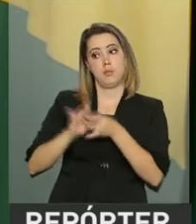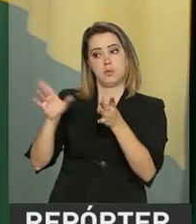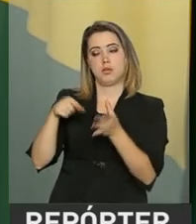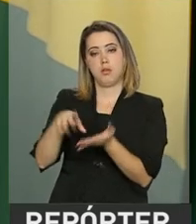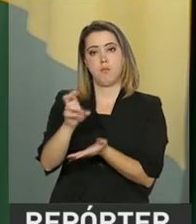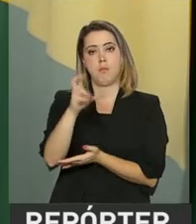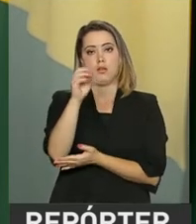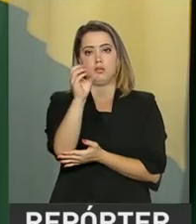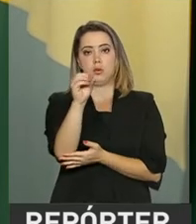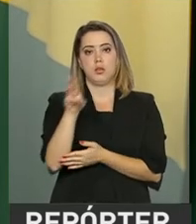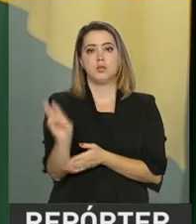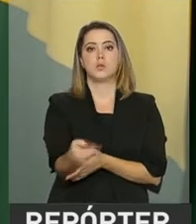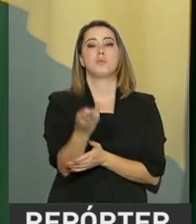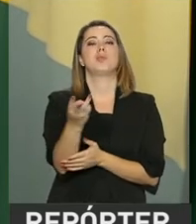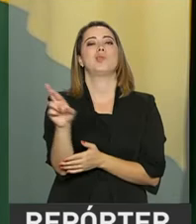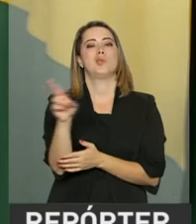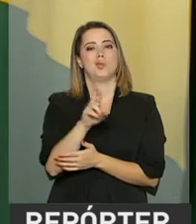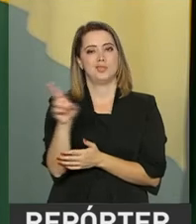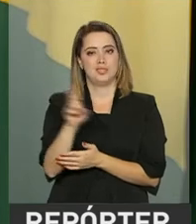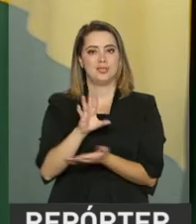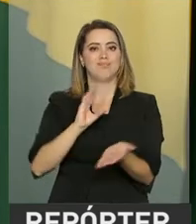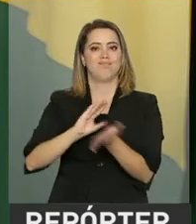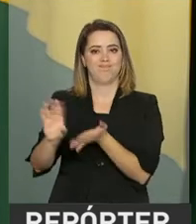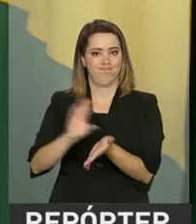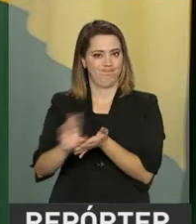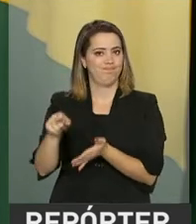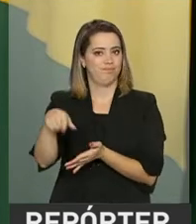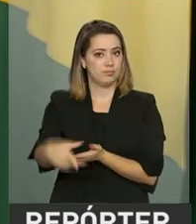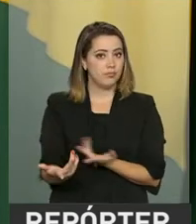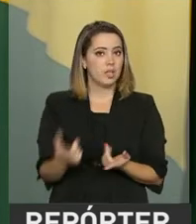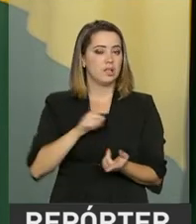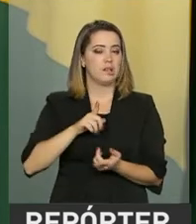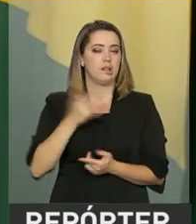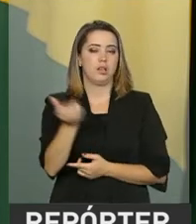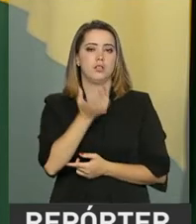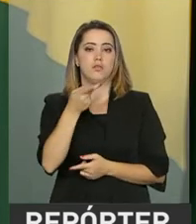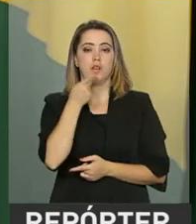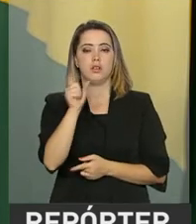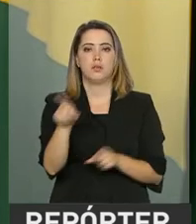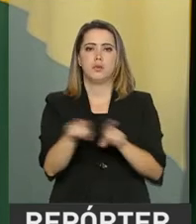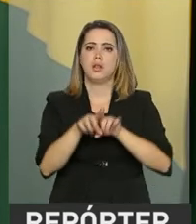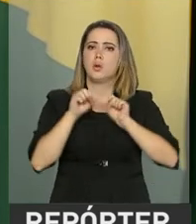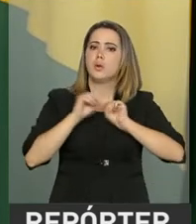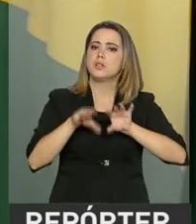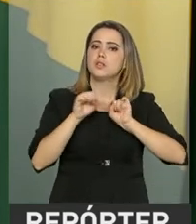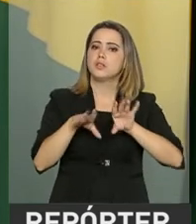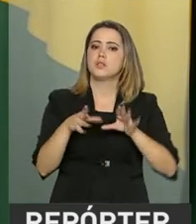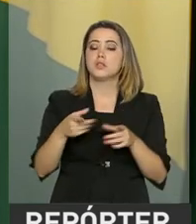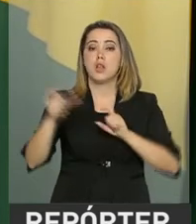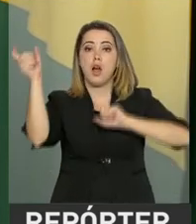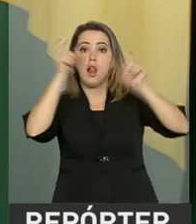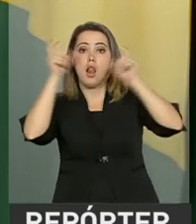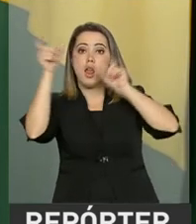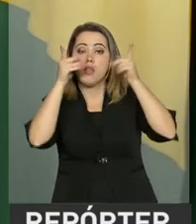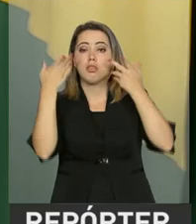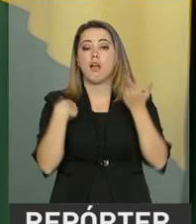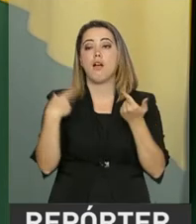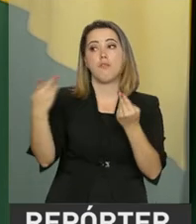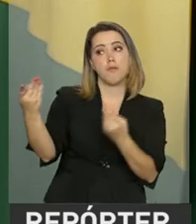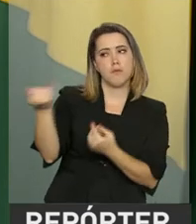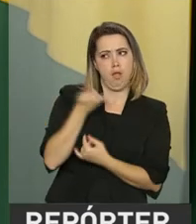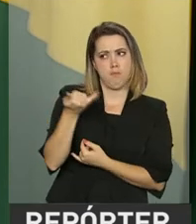500 milhões bem que para a educação alertava meio o